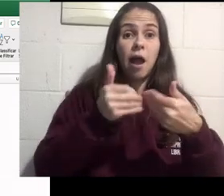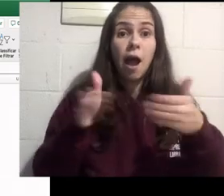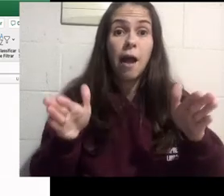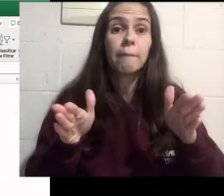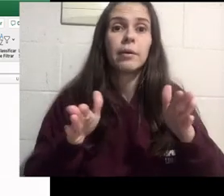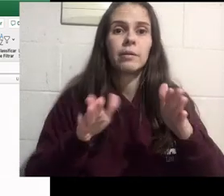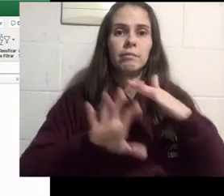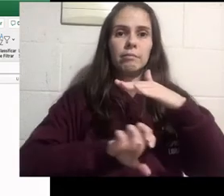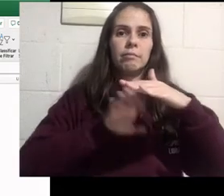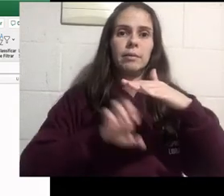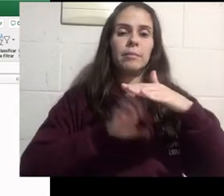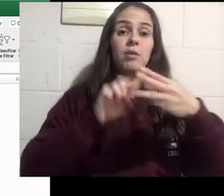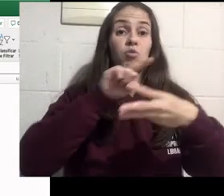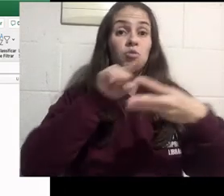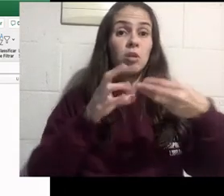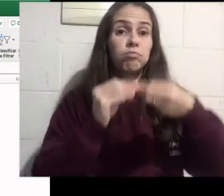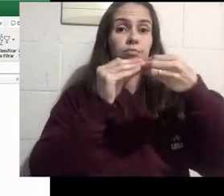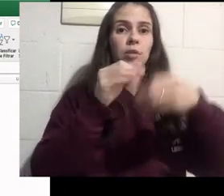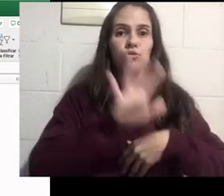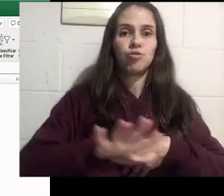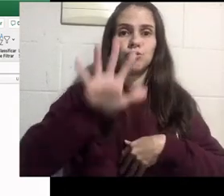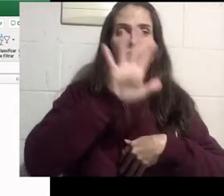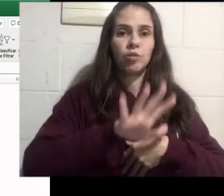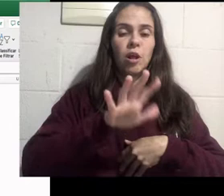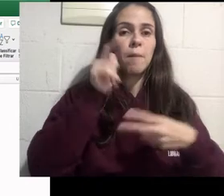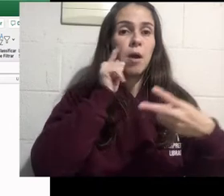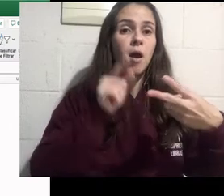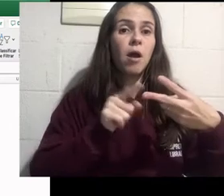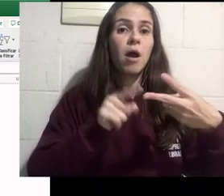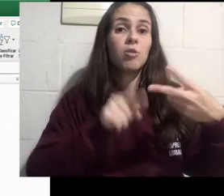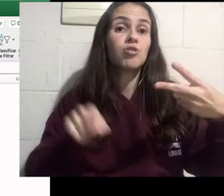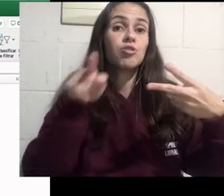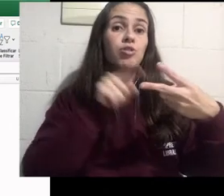3 investimentos compõem o investimento total. Para definir o capital de giro, a gente tem esse